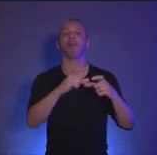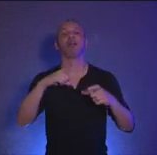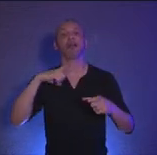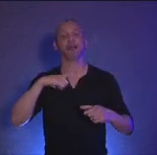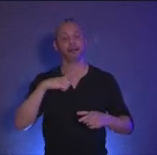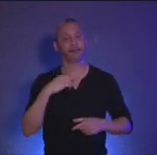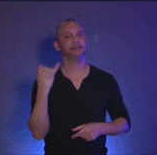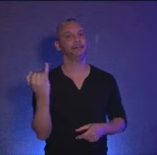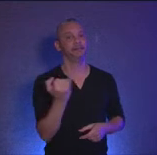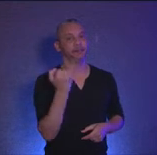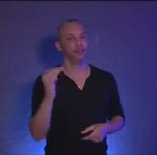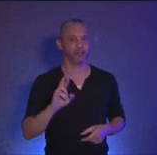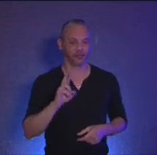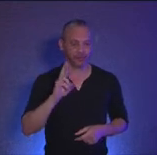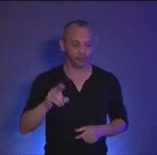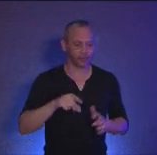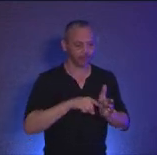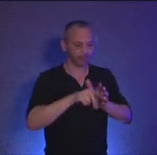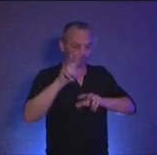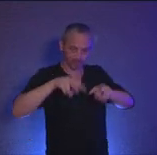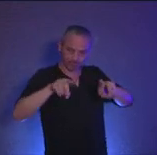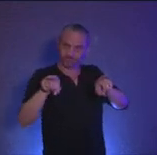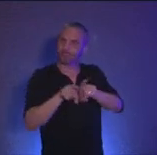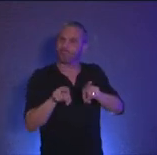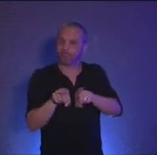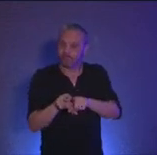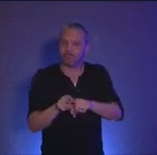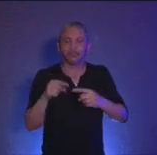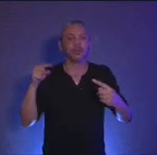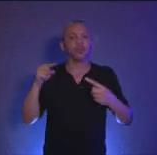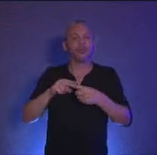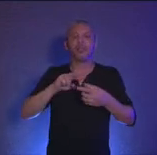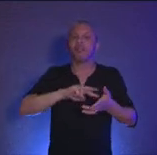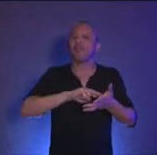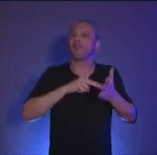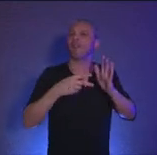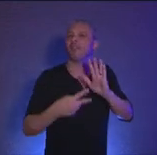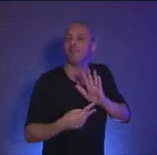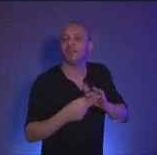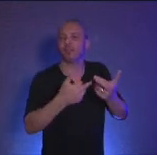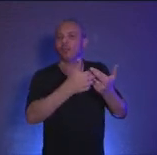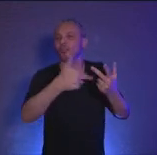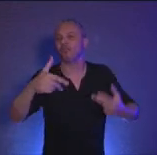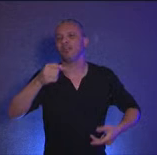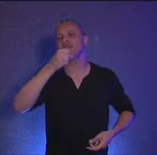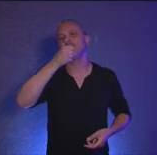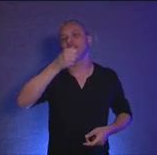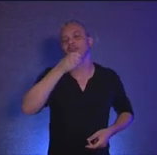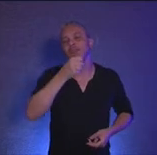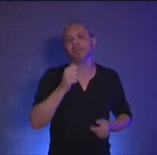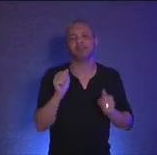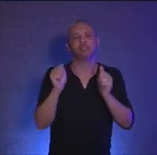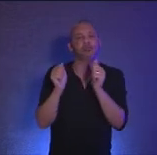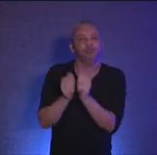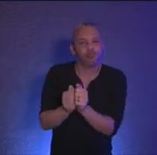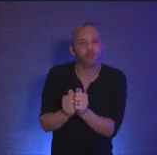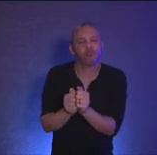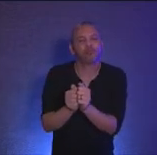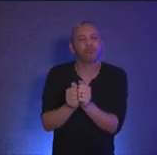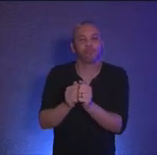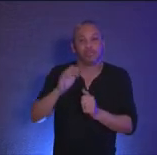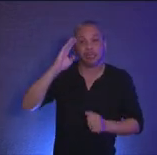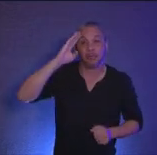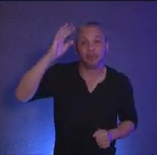peso no resultado final do índice, e que foi definido a partir de uma série de entrevistas com os